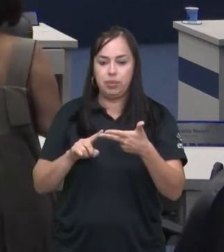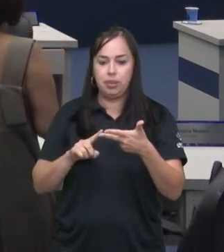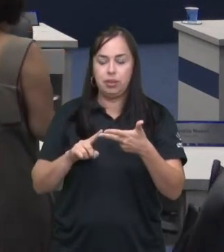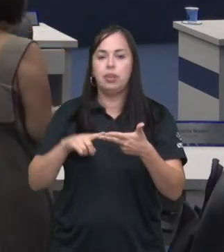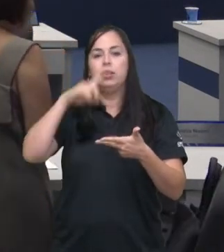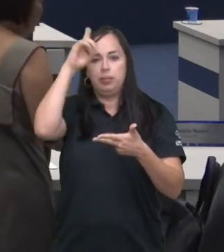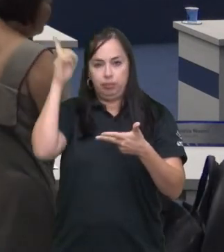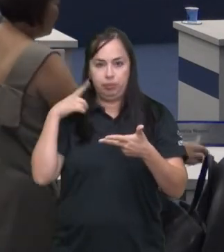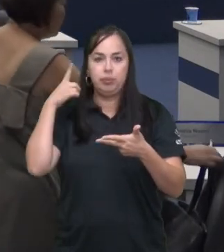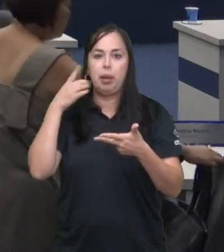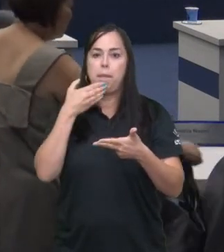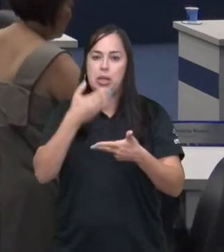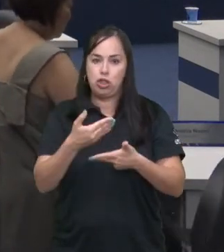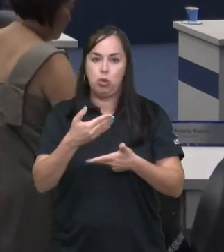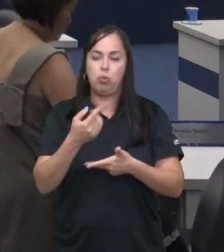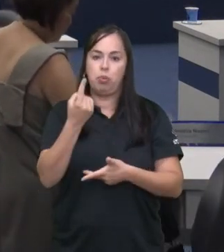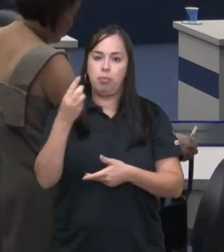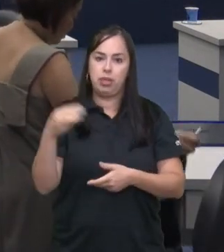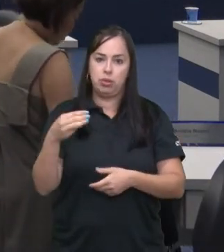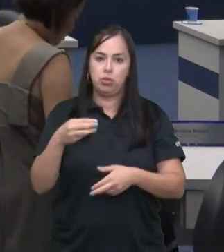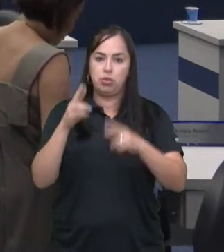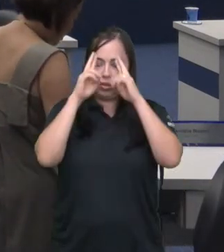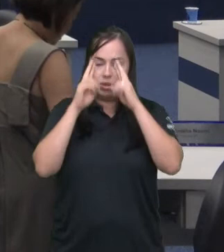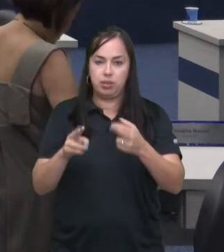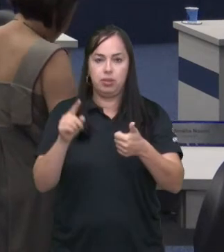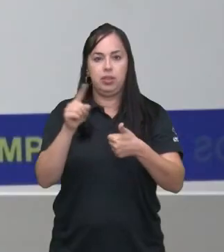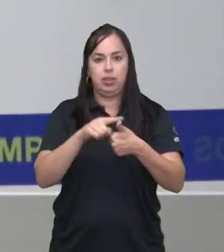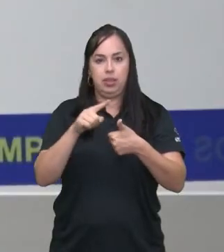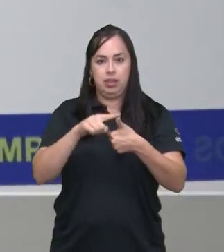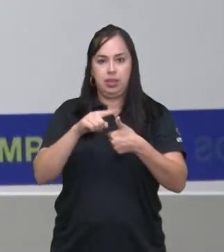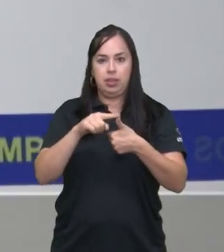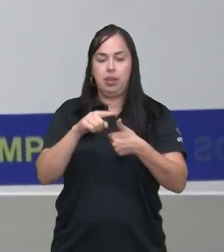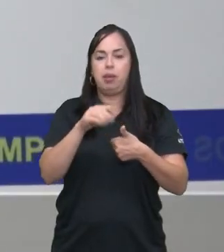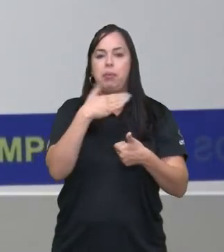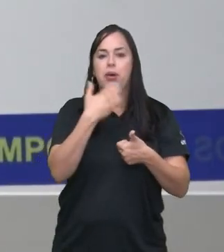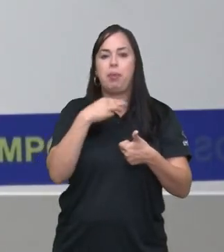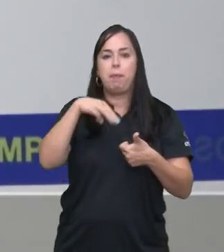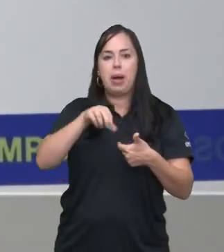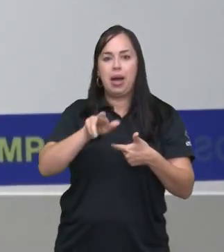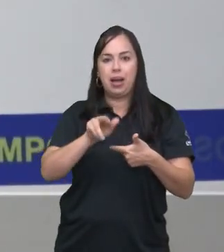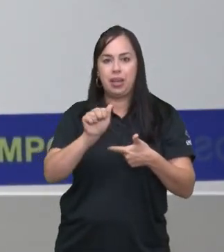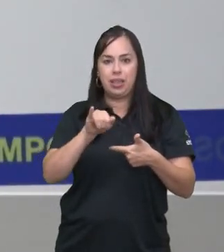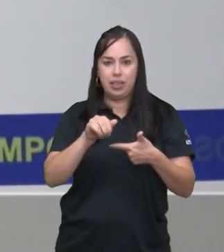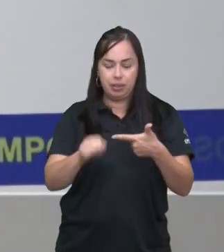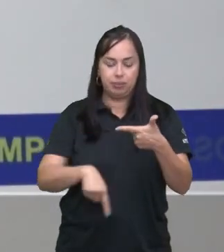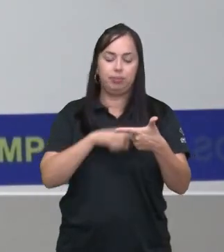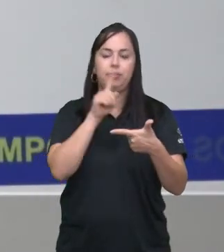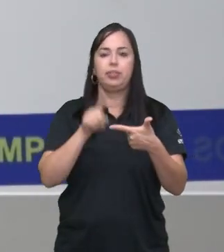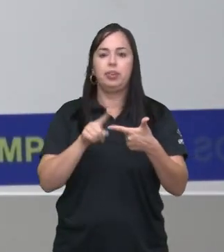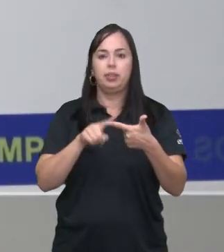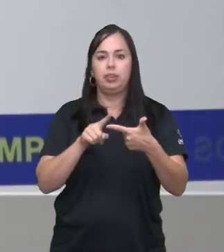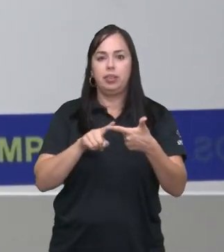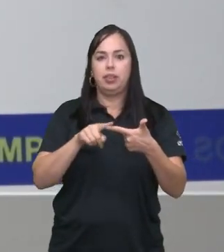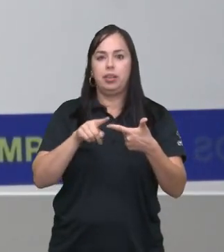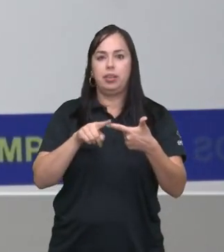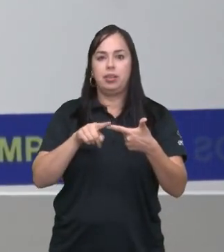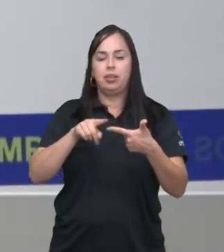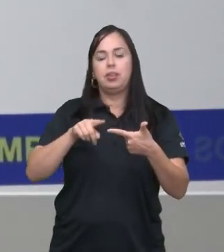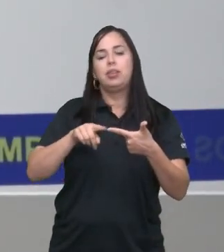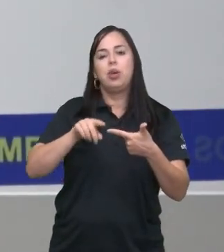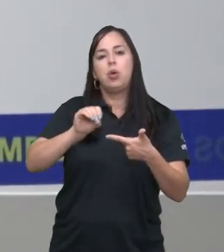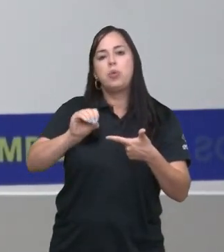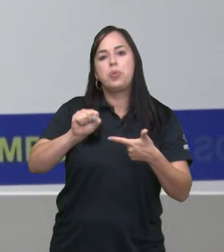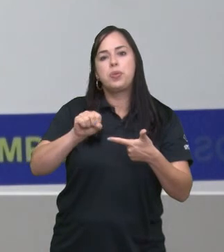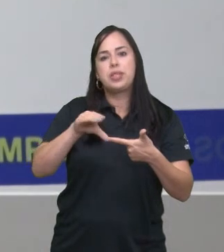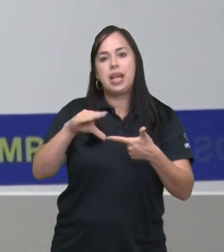vereadora Dulce Rita. Pelo passamento da senhora Maria Aparecida Faria dos Santos, pastor Oscar Alves de